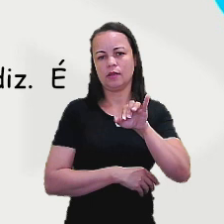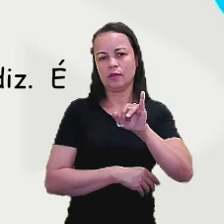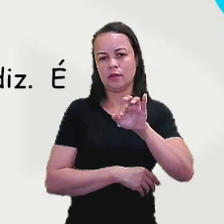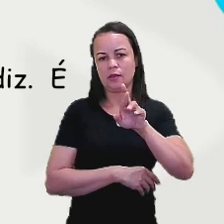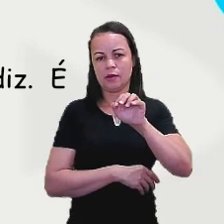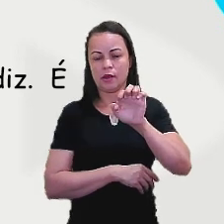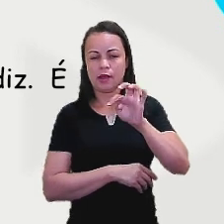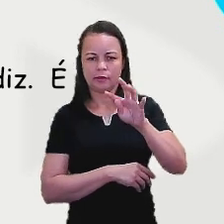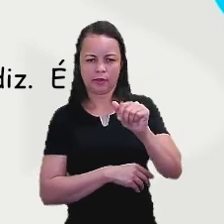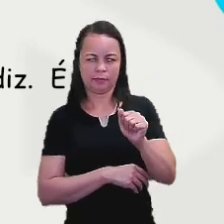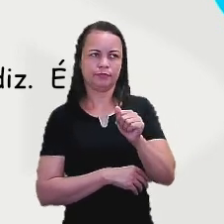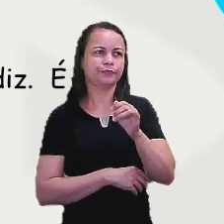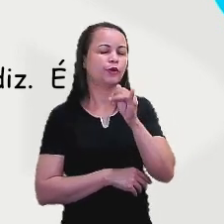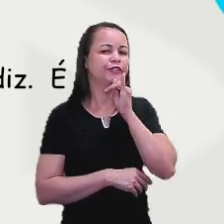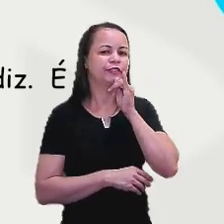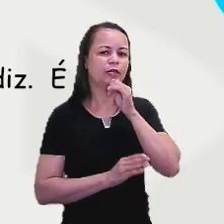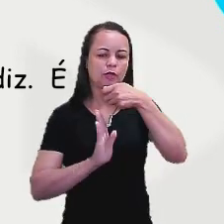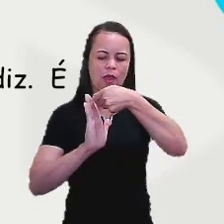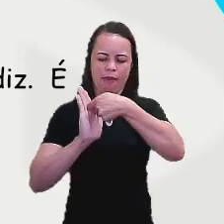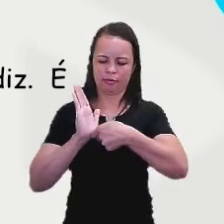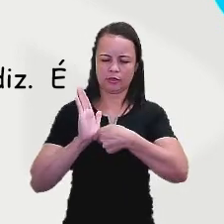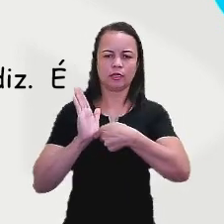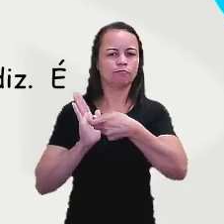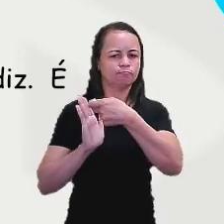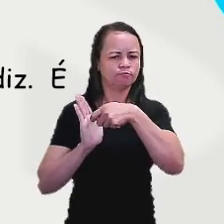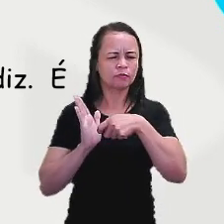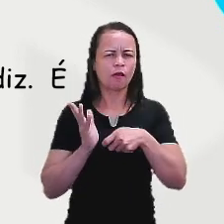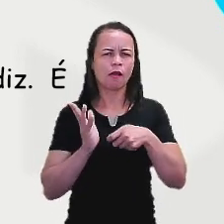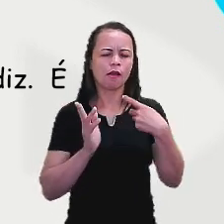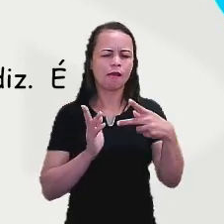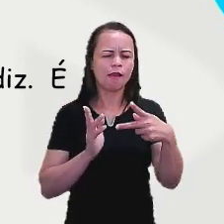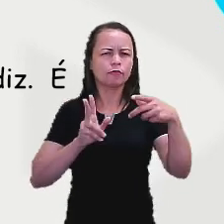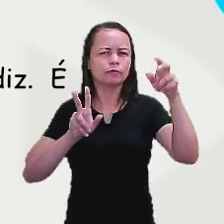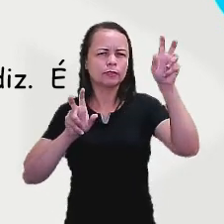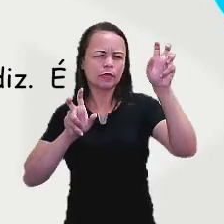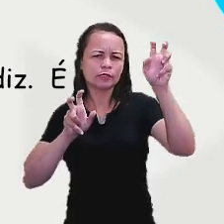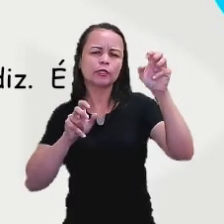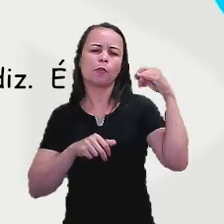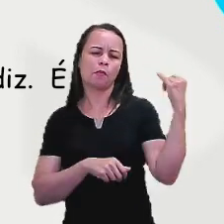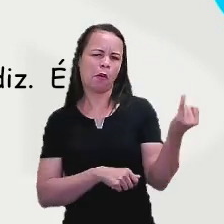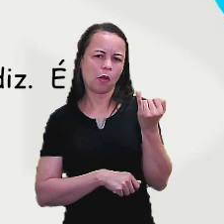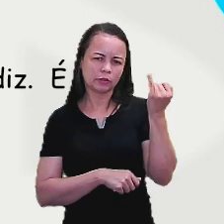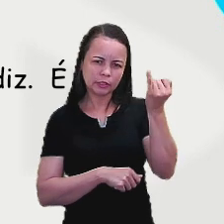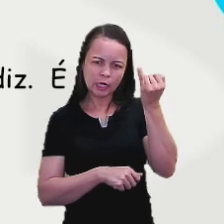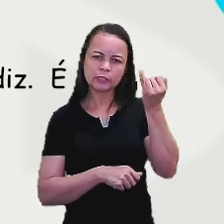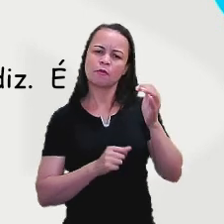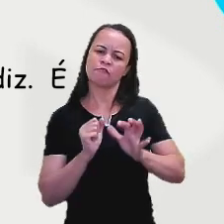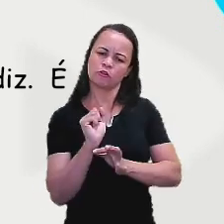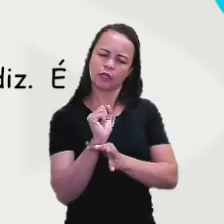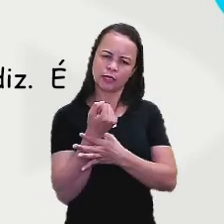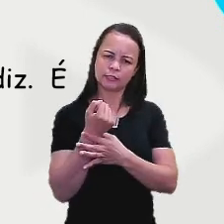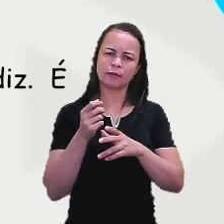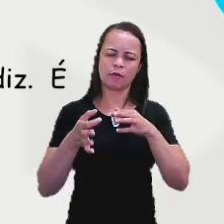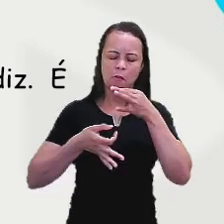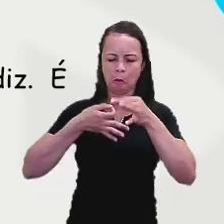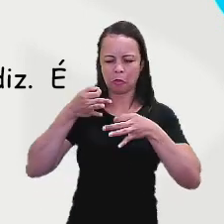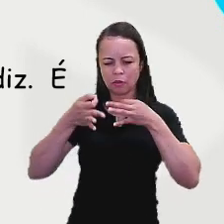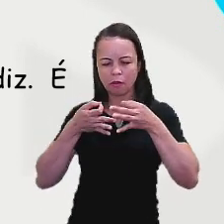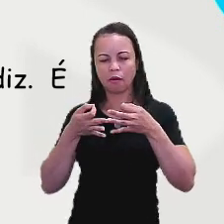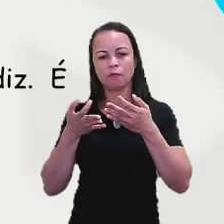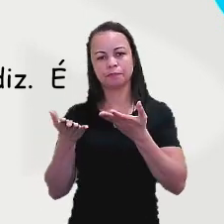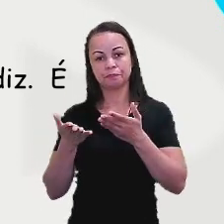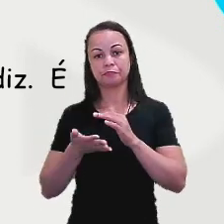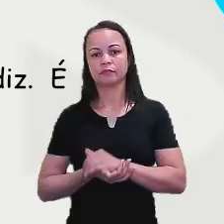minha redação e lá quero trazer a citação, uma citação importante, né, para fortalecer meu argumento.